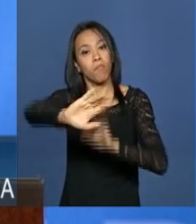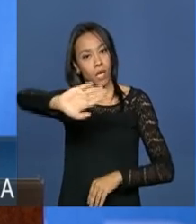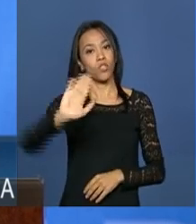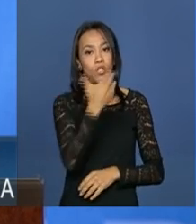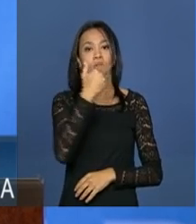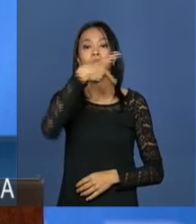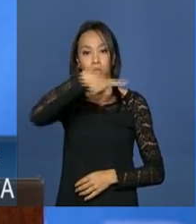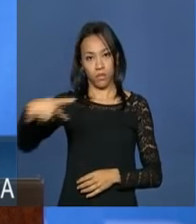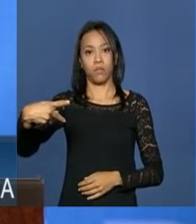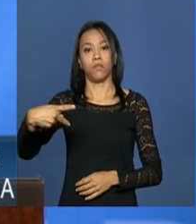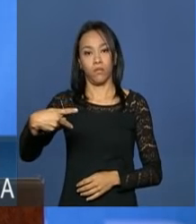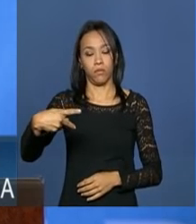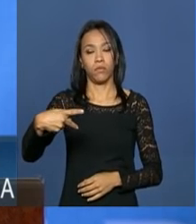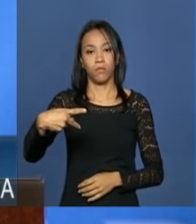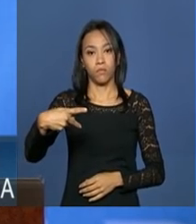um presidente.